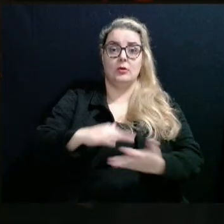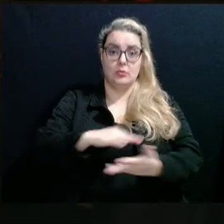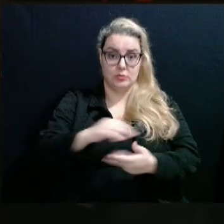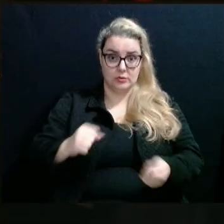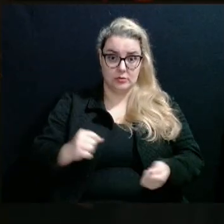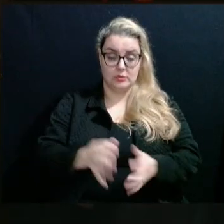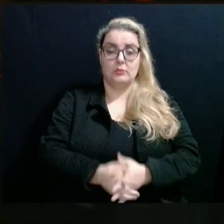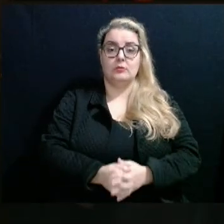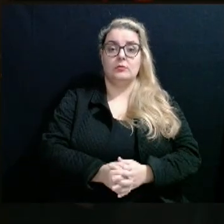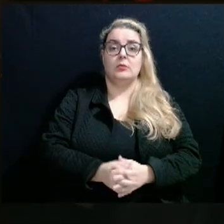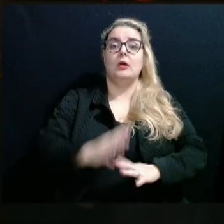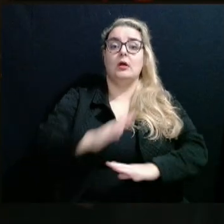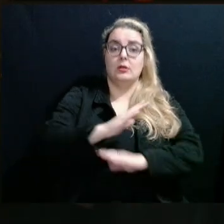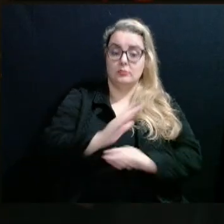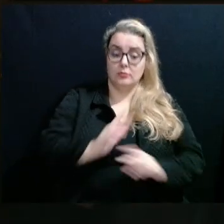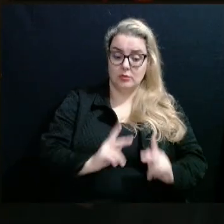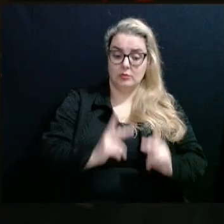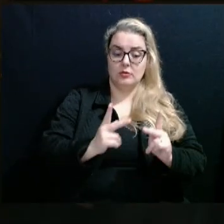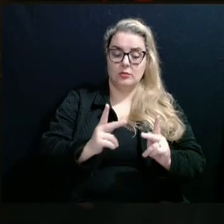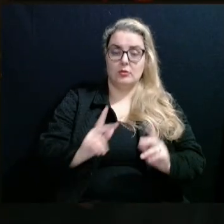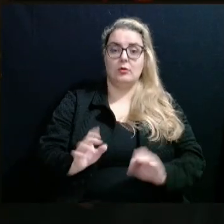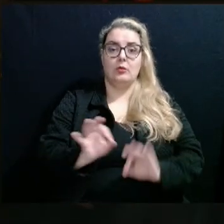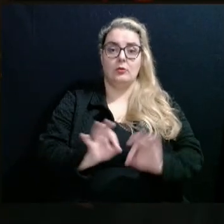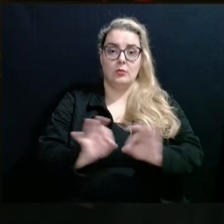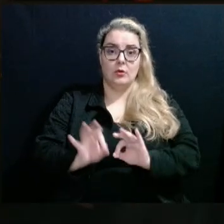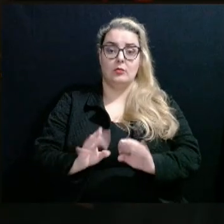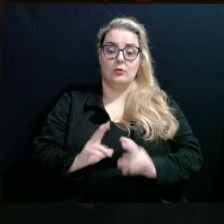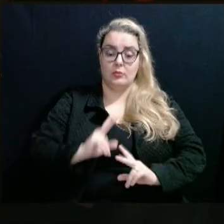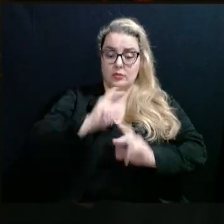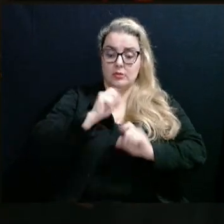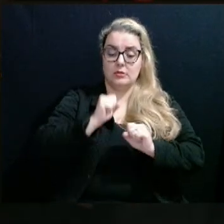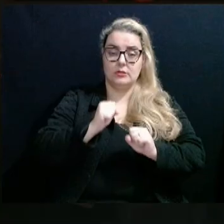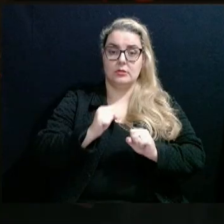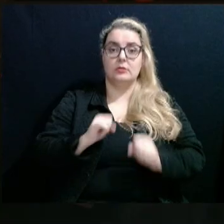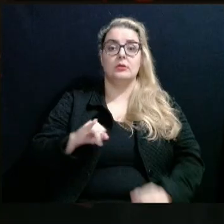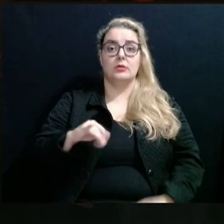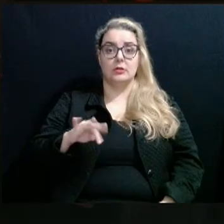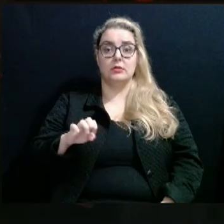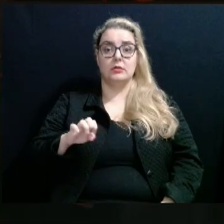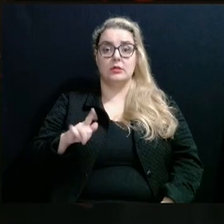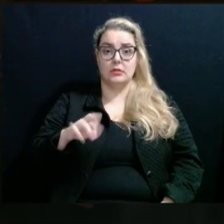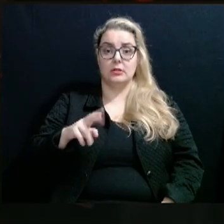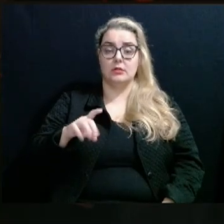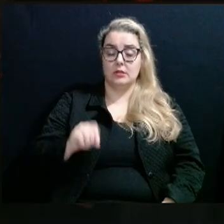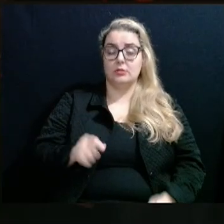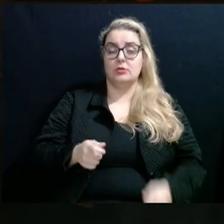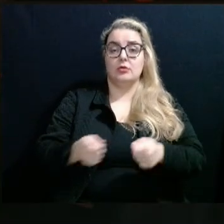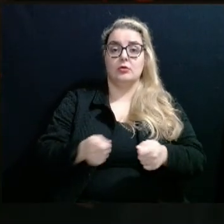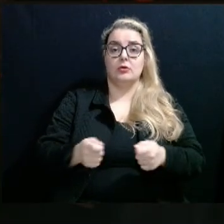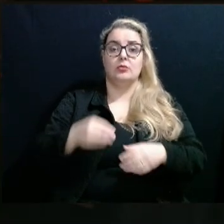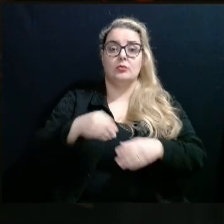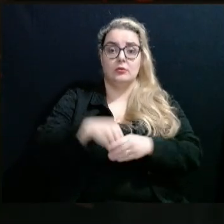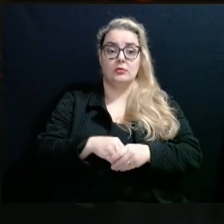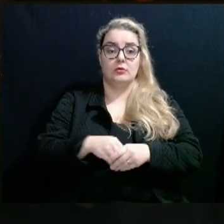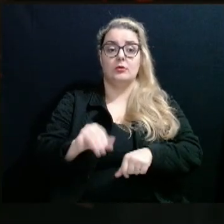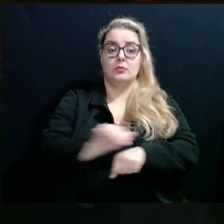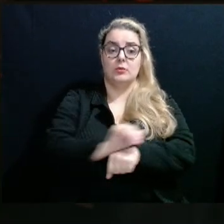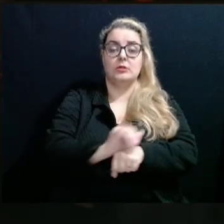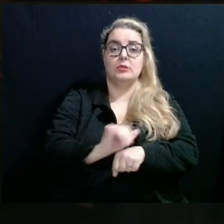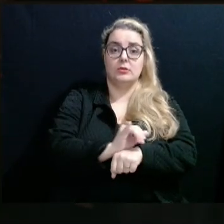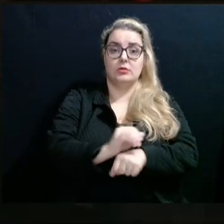com o projeto Fortalecendo a Integridade, o controle interno como suporte estratégico na gestão de contratos.